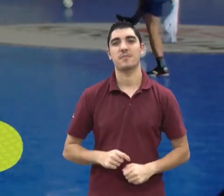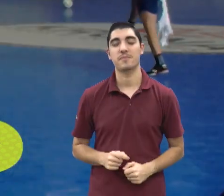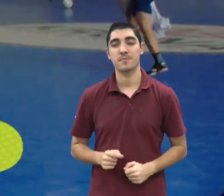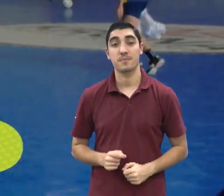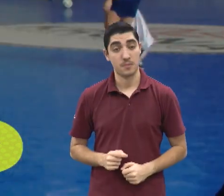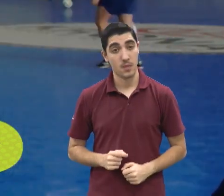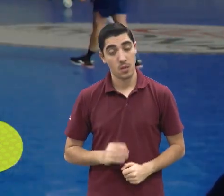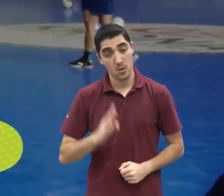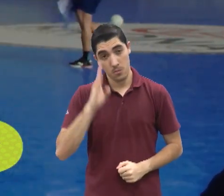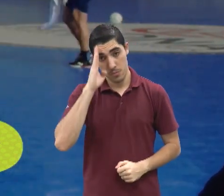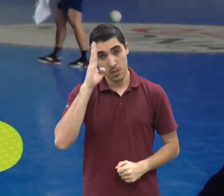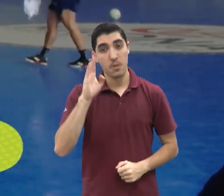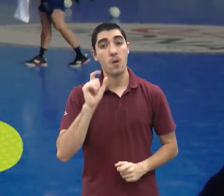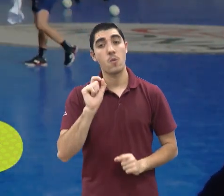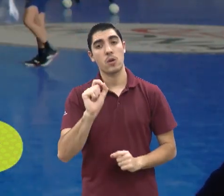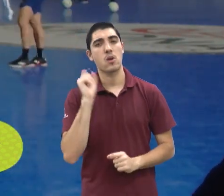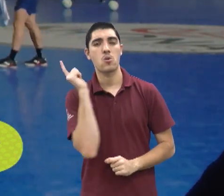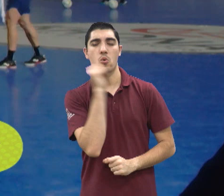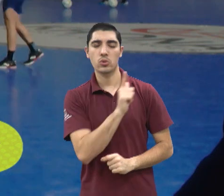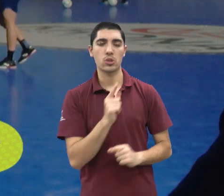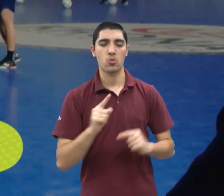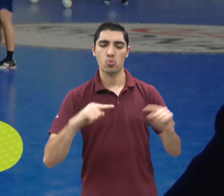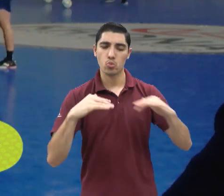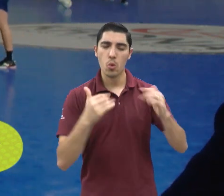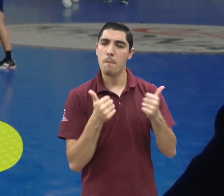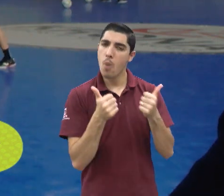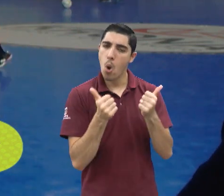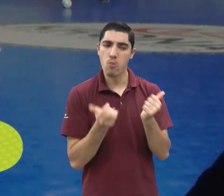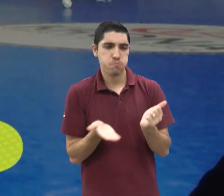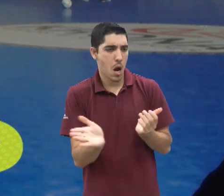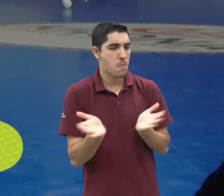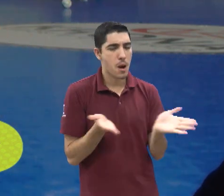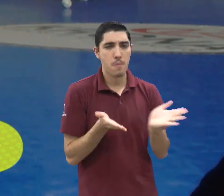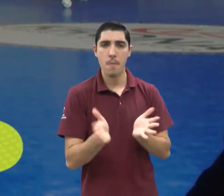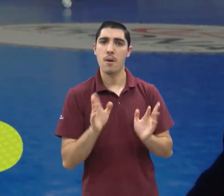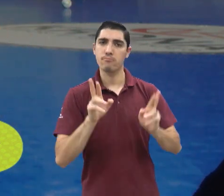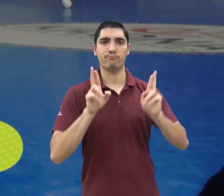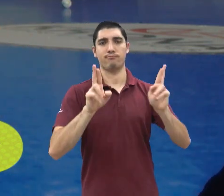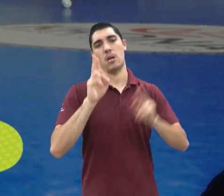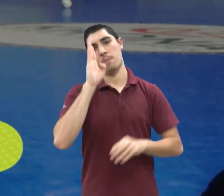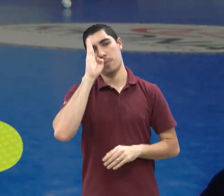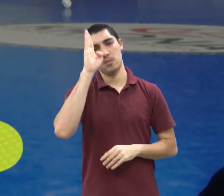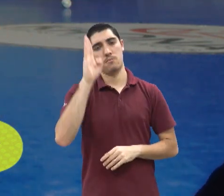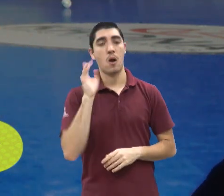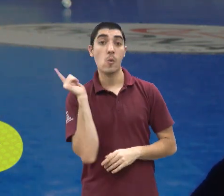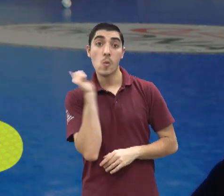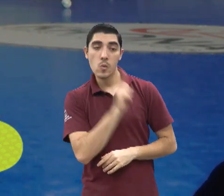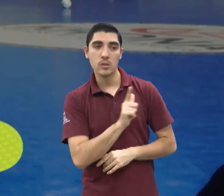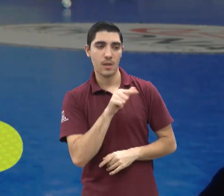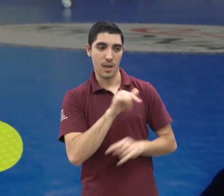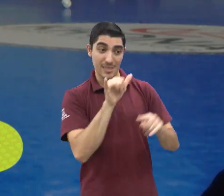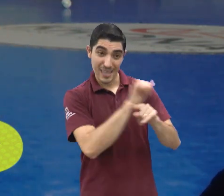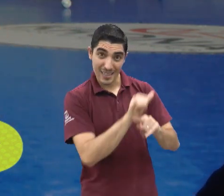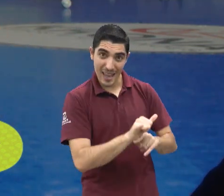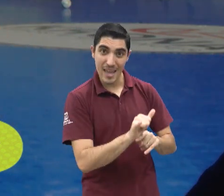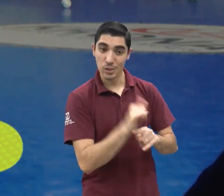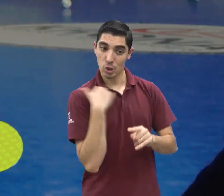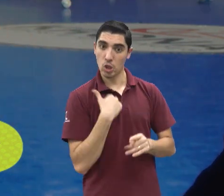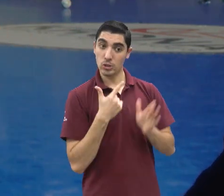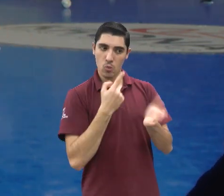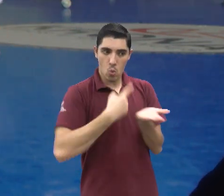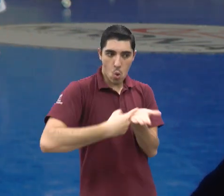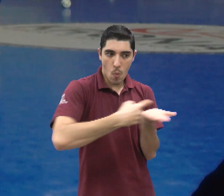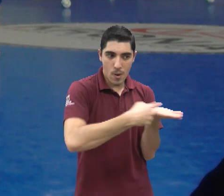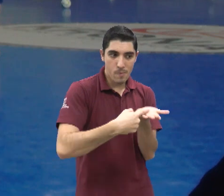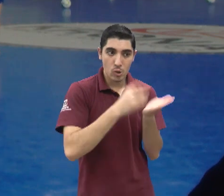é que a gente consiga fazer um bom espetáculo, que a gente consiga jogar muito bem, cumprir as estratégias, cumprir com aquilo que a gente vem combinando e